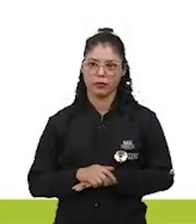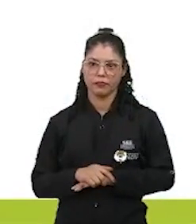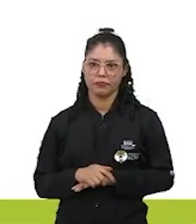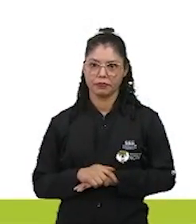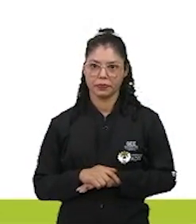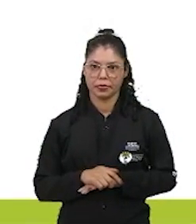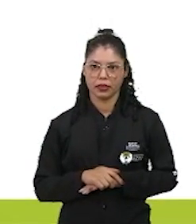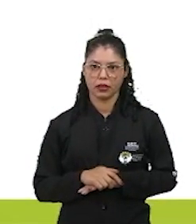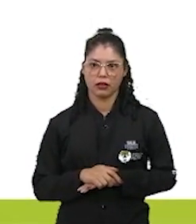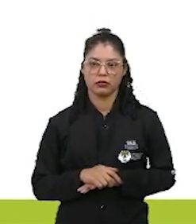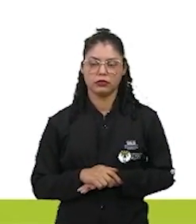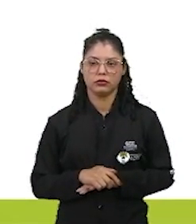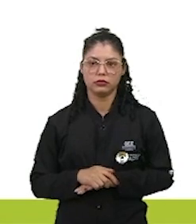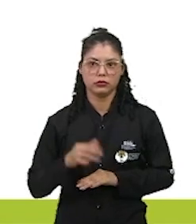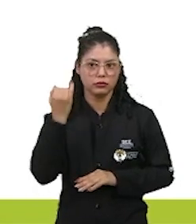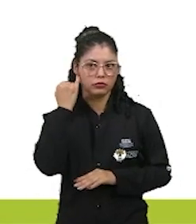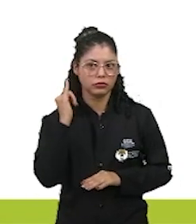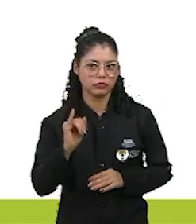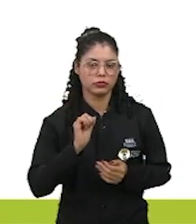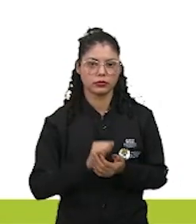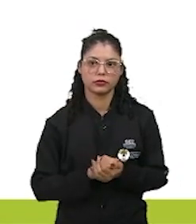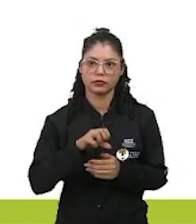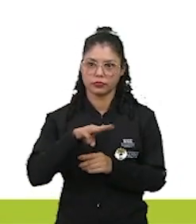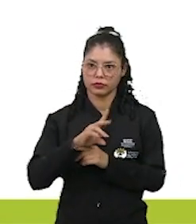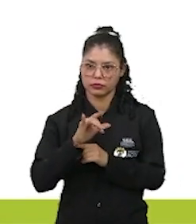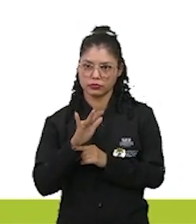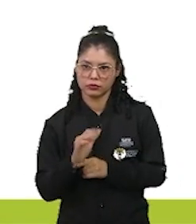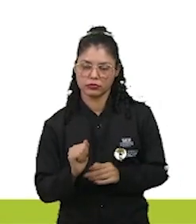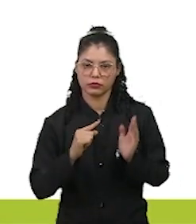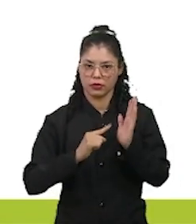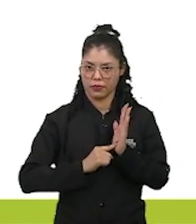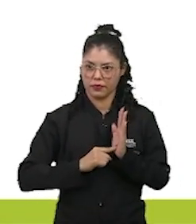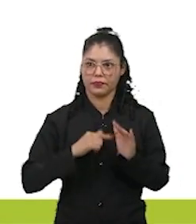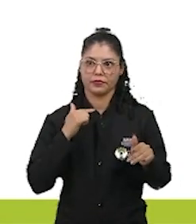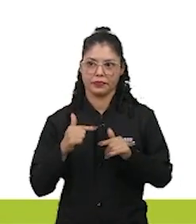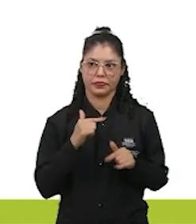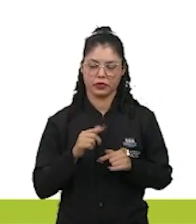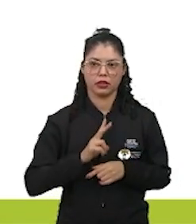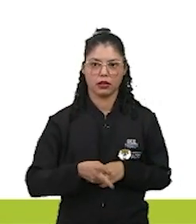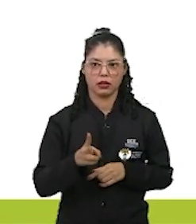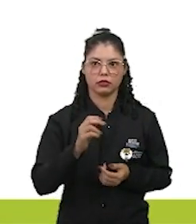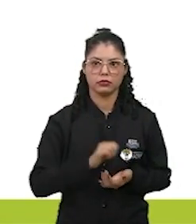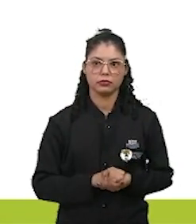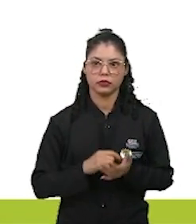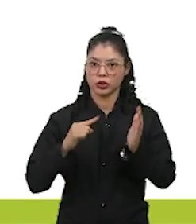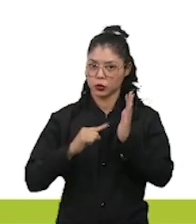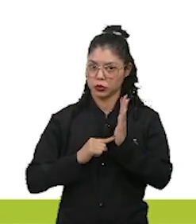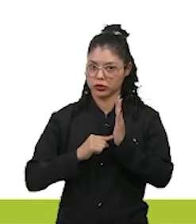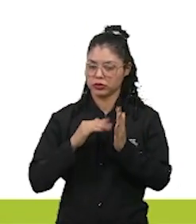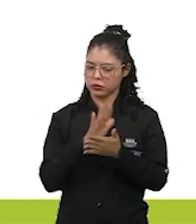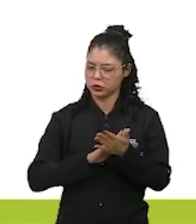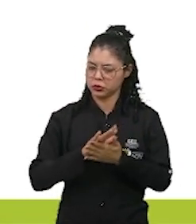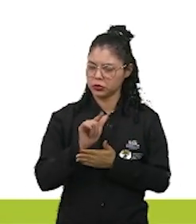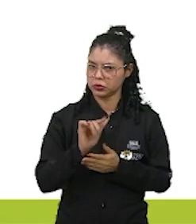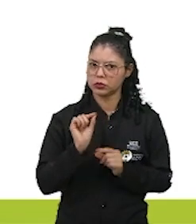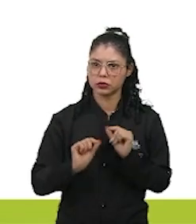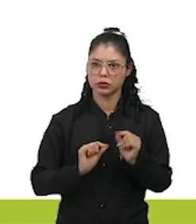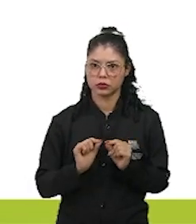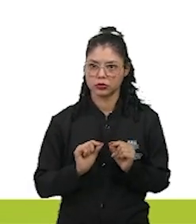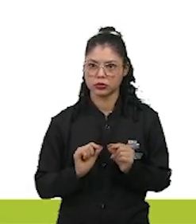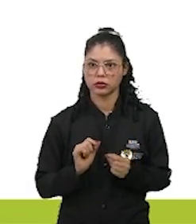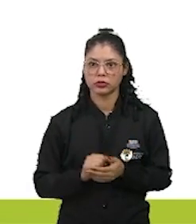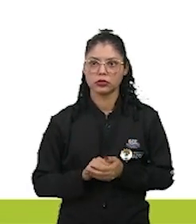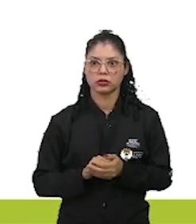aqui, ó, a ideia do ponto médio, que é o próximo segmento que eu vou trabalhar, tá bom? Esse ponto médio nada mais é do que o ponto